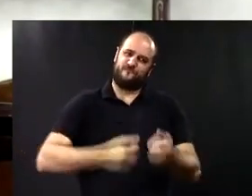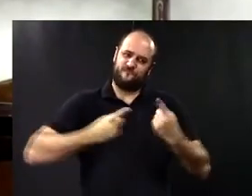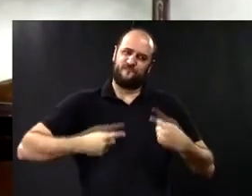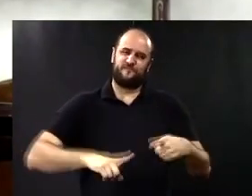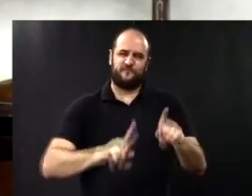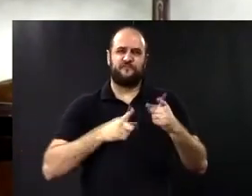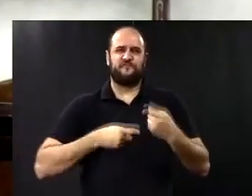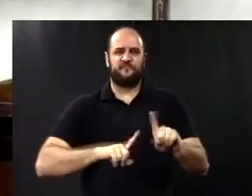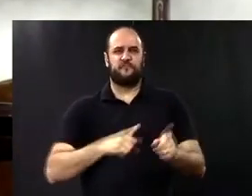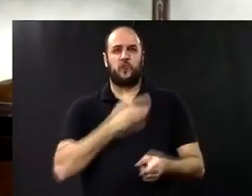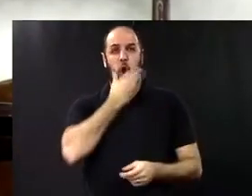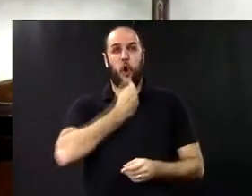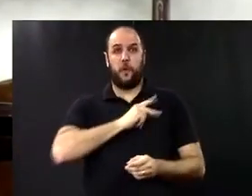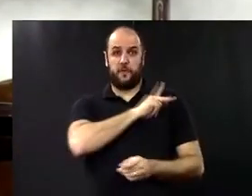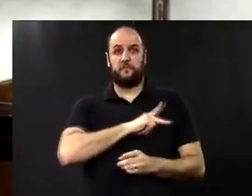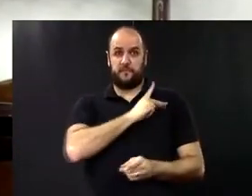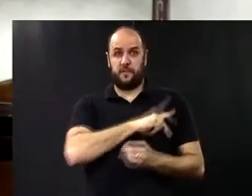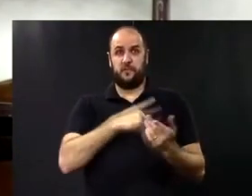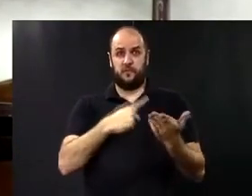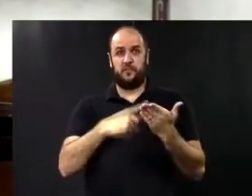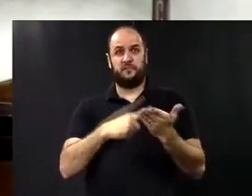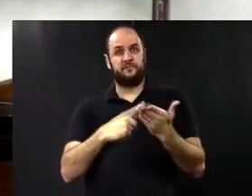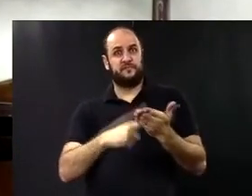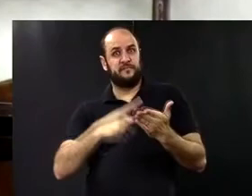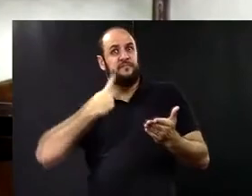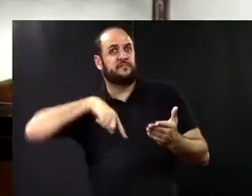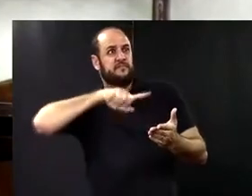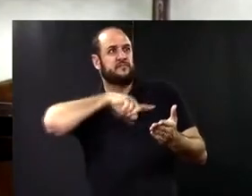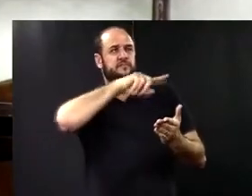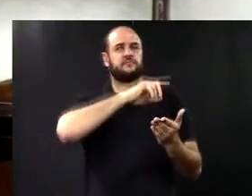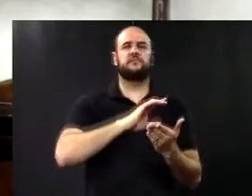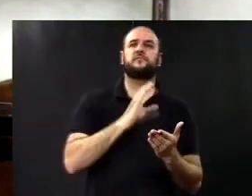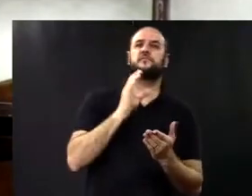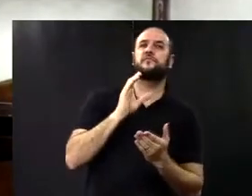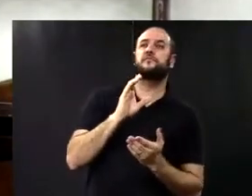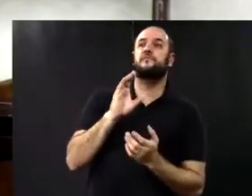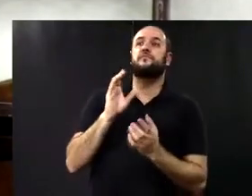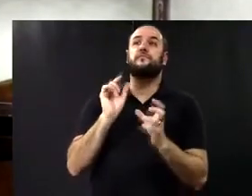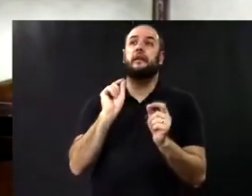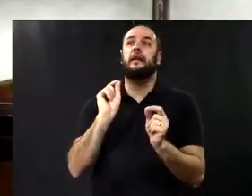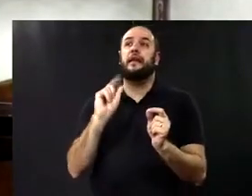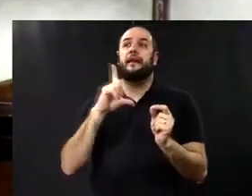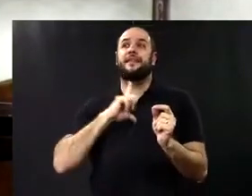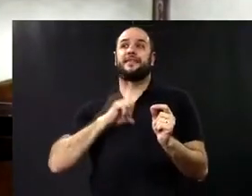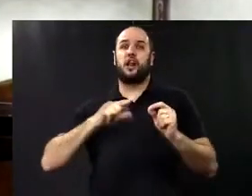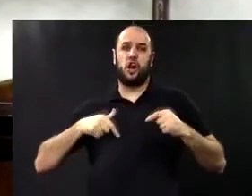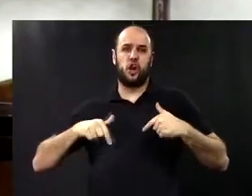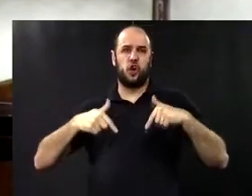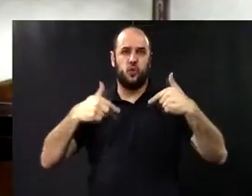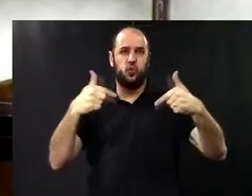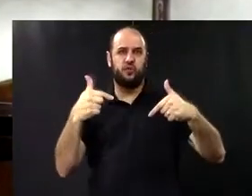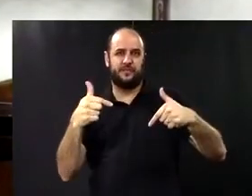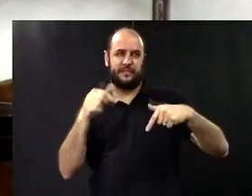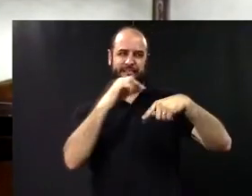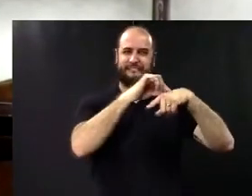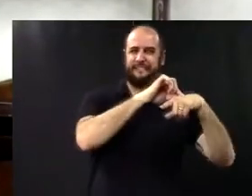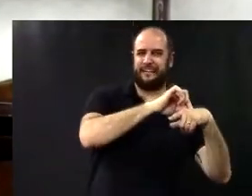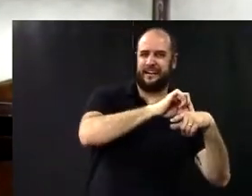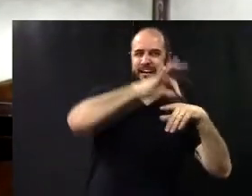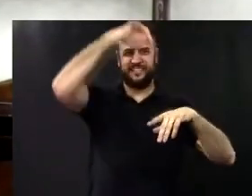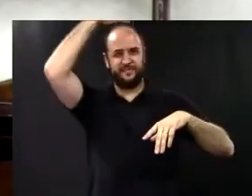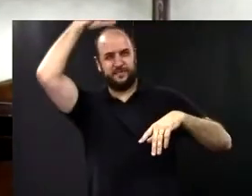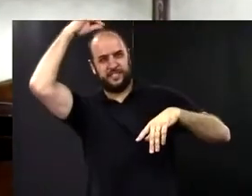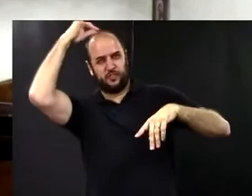lá em Gálatas capítulo 5, versículo 17, quando ele nos diz que existe uma luta entre a carne e o